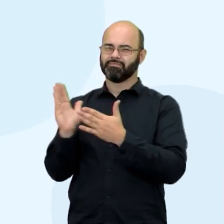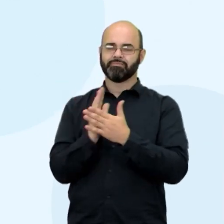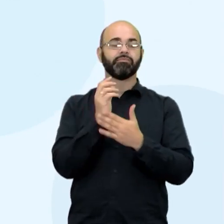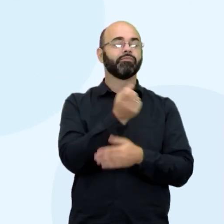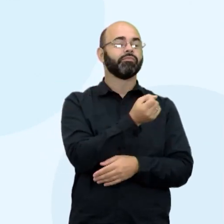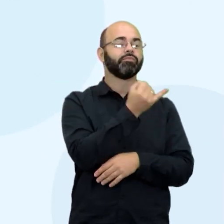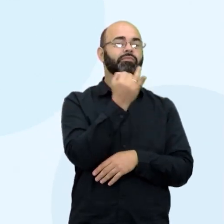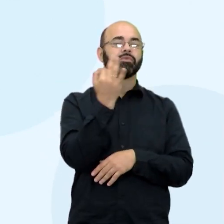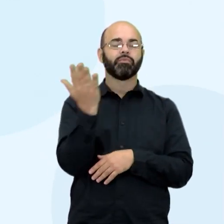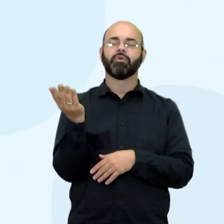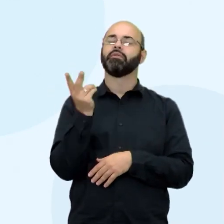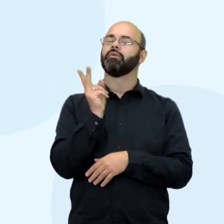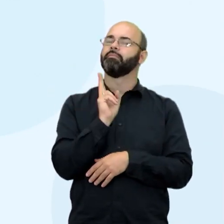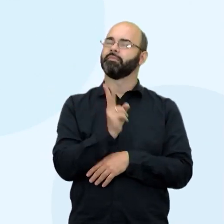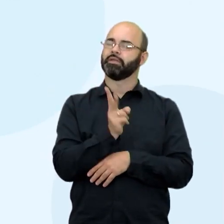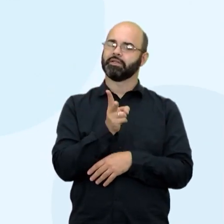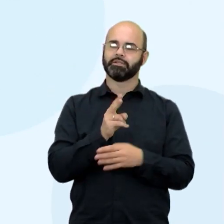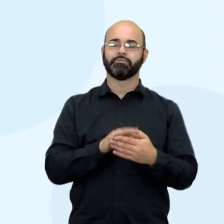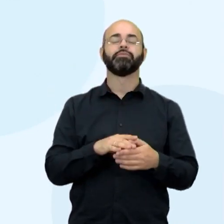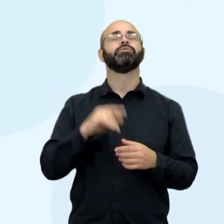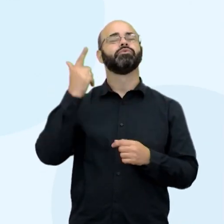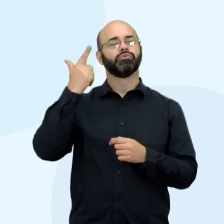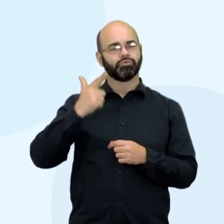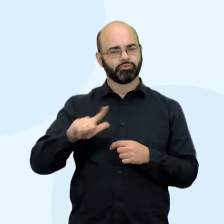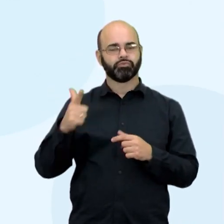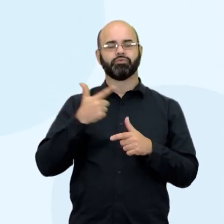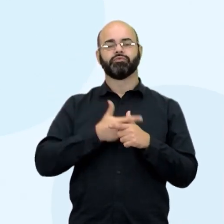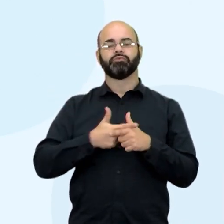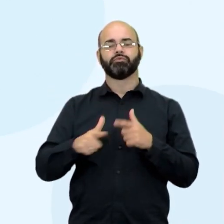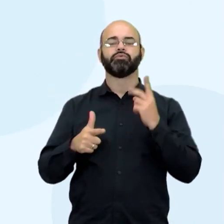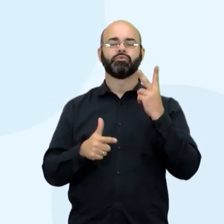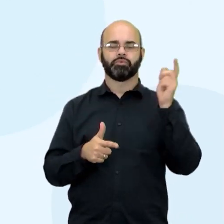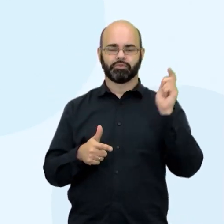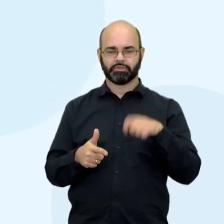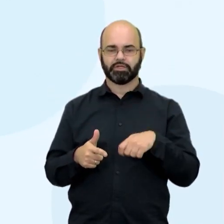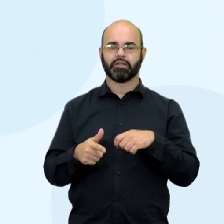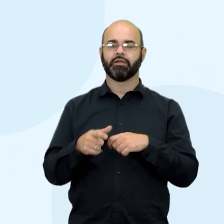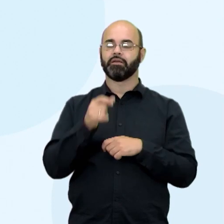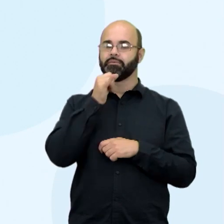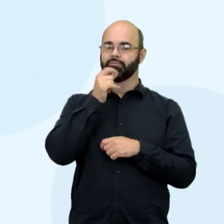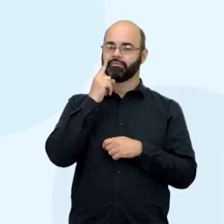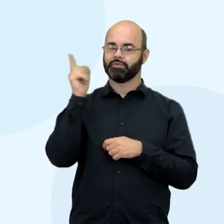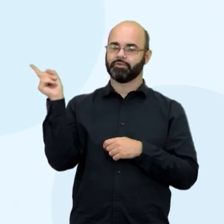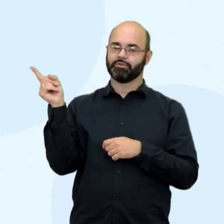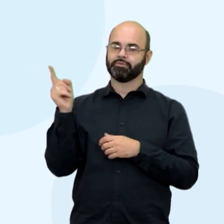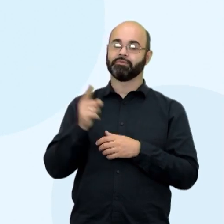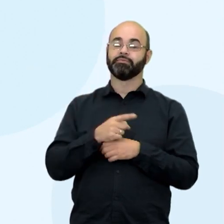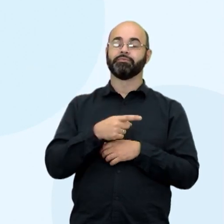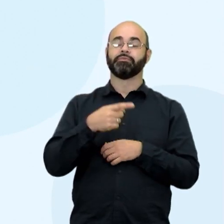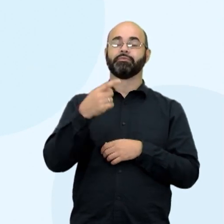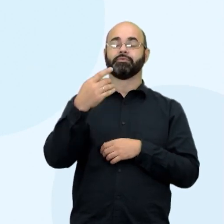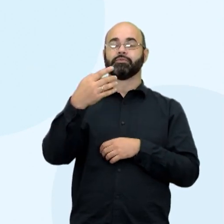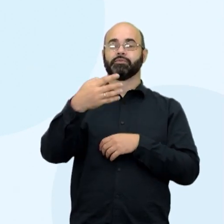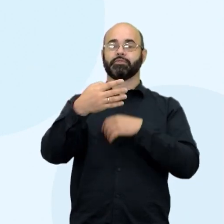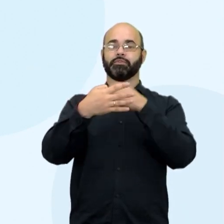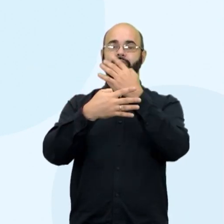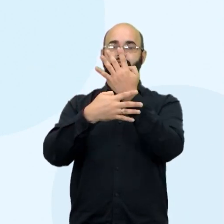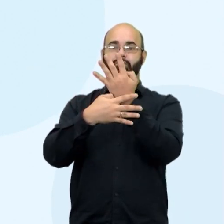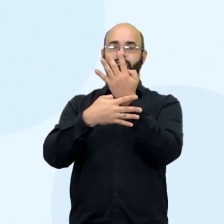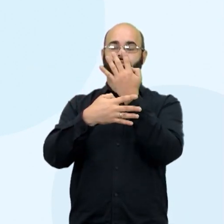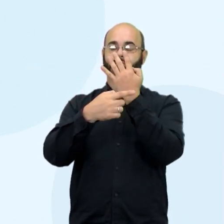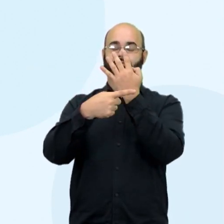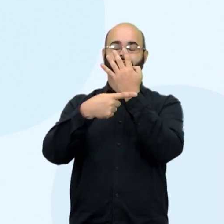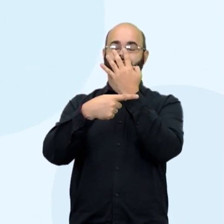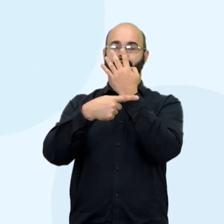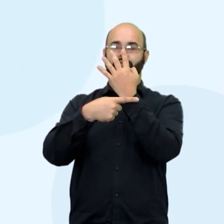dividir mais uma vez aí por 2, tá vendo? Dividindo o 4 por 2 e o 6 por 2, eu vou ter 2